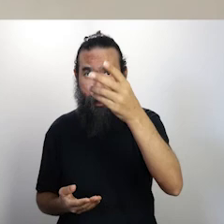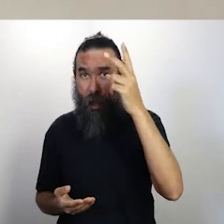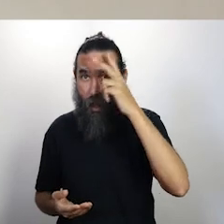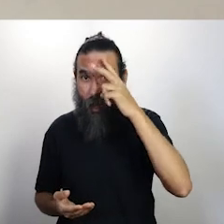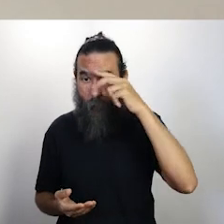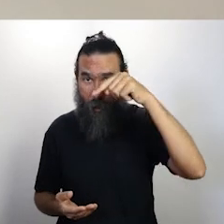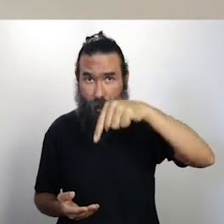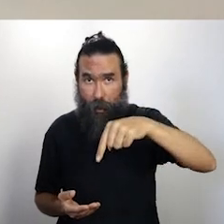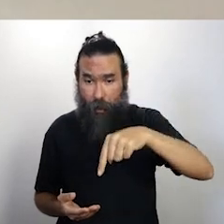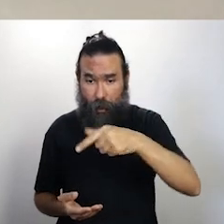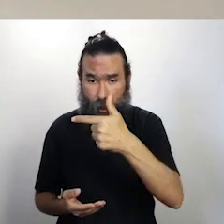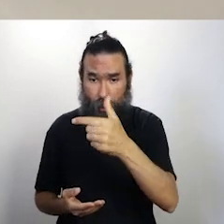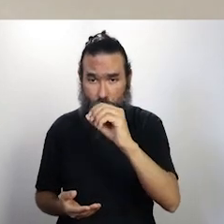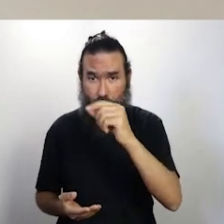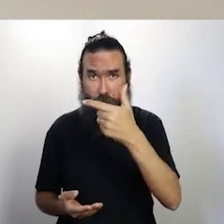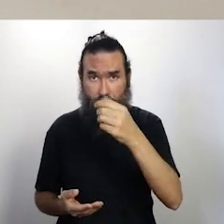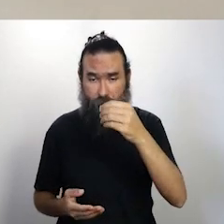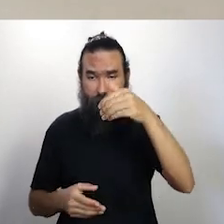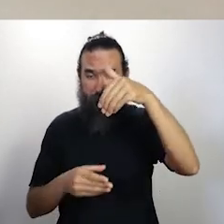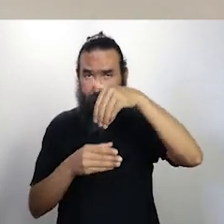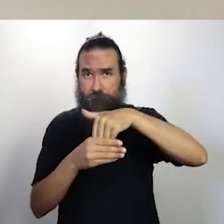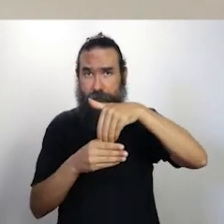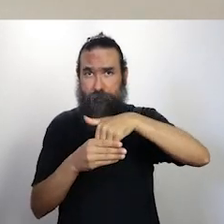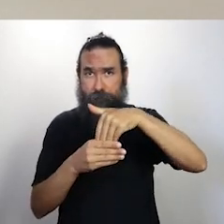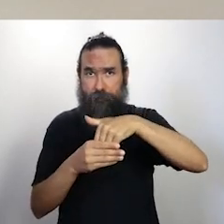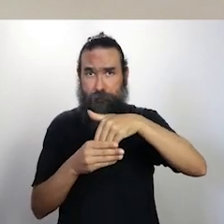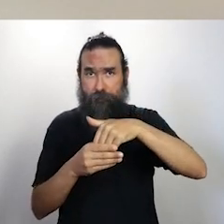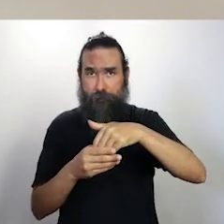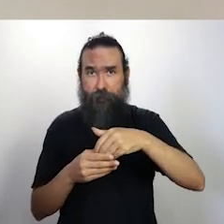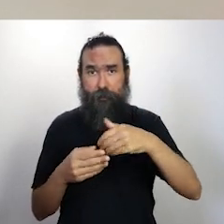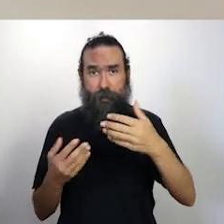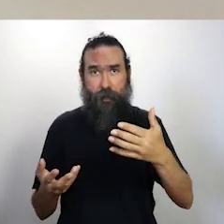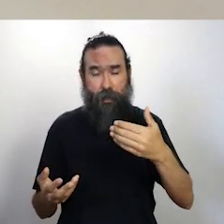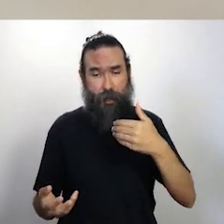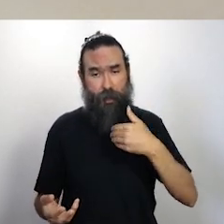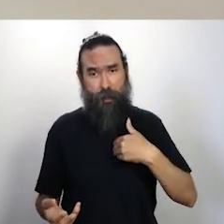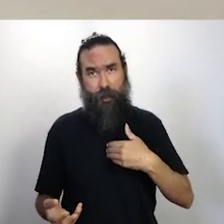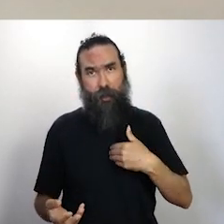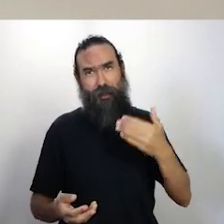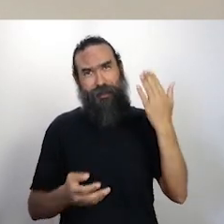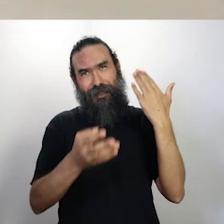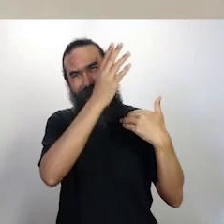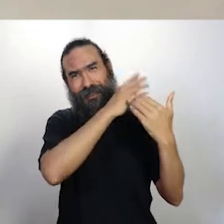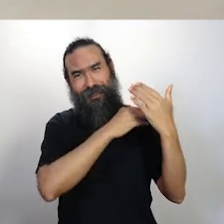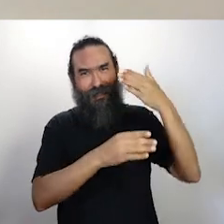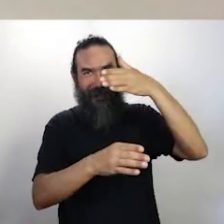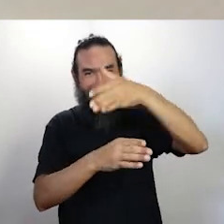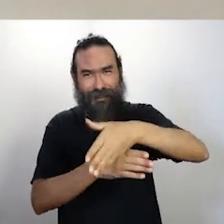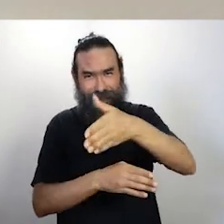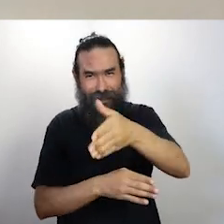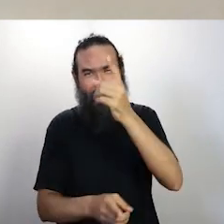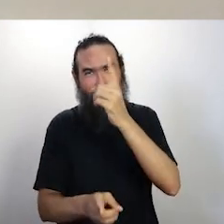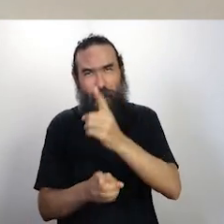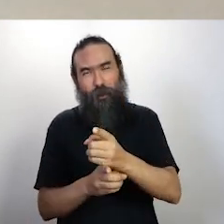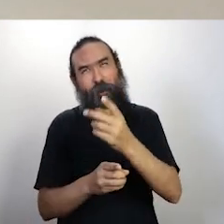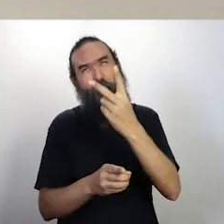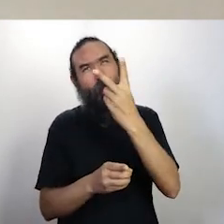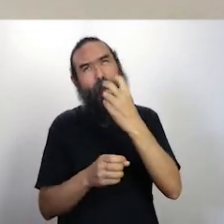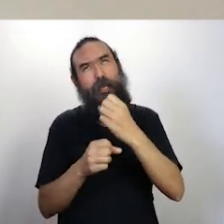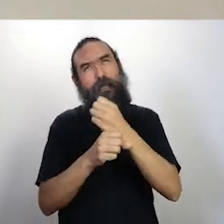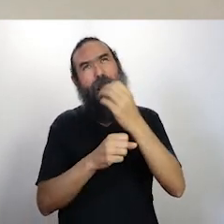a gente uma das últimas presenças minhas aí no encontro foi também no ano de eleição há dois anos